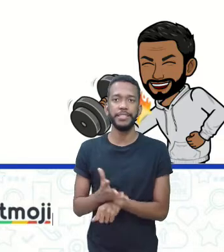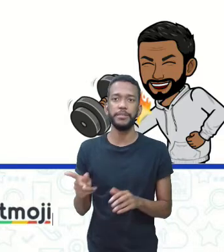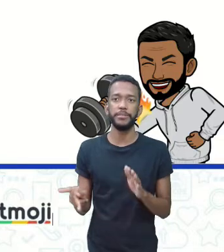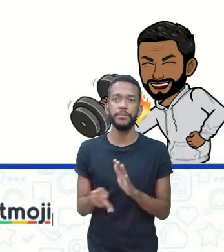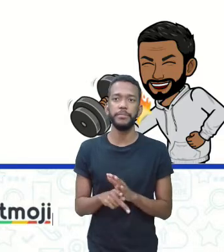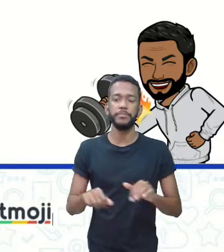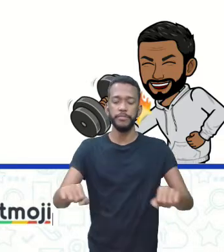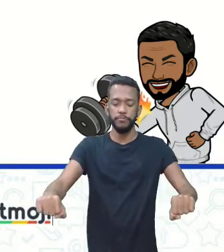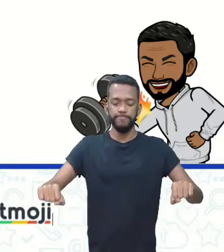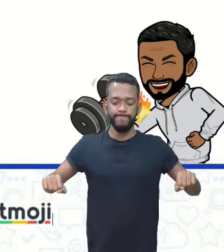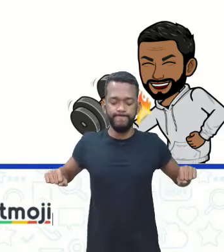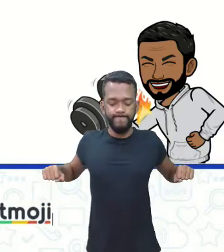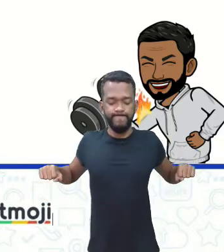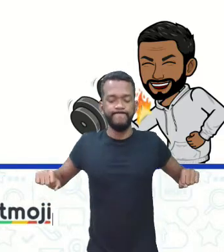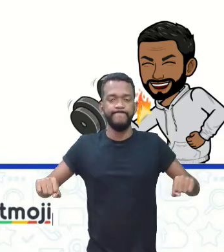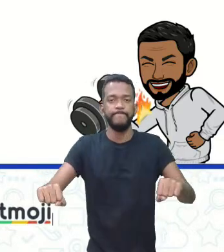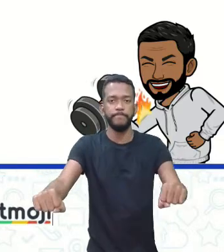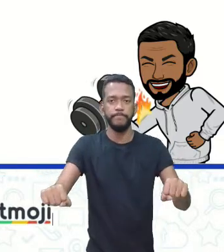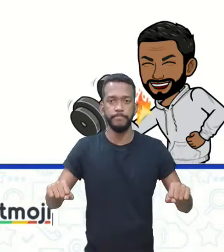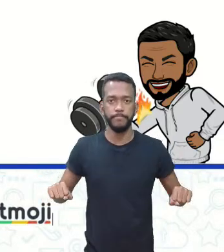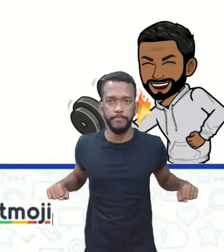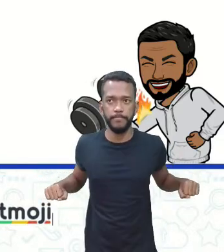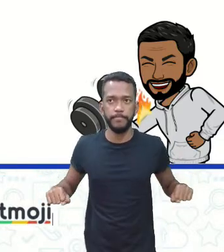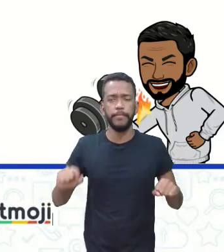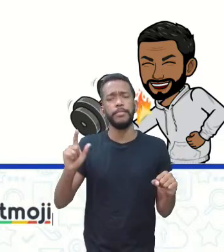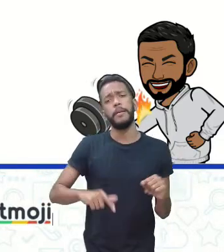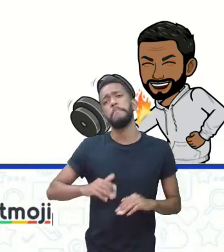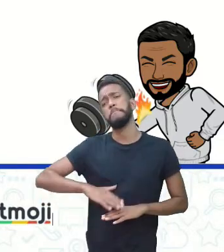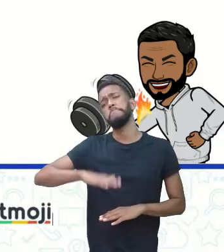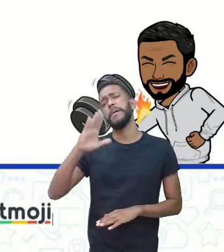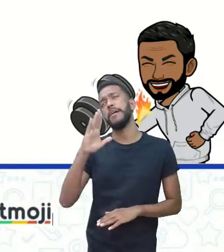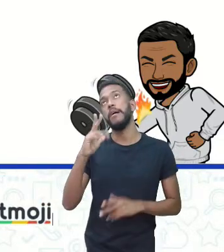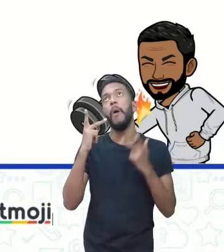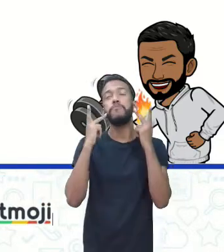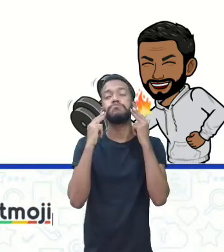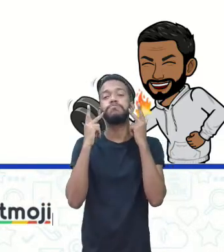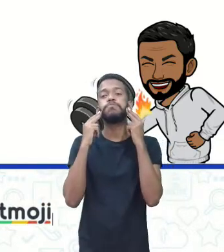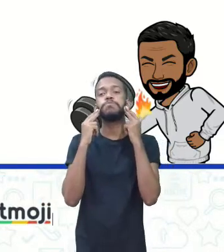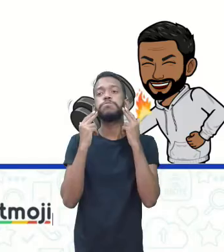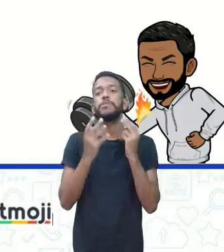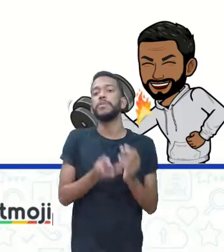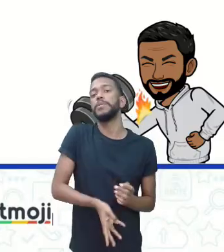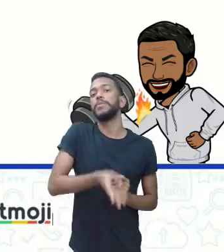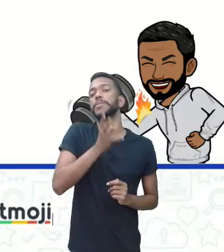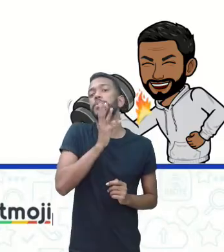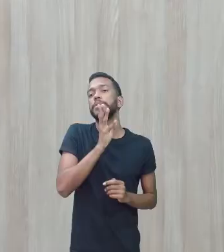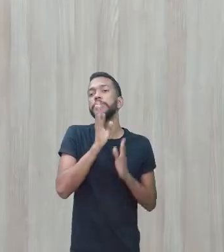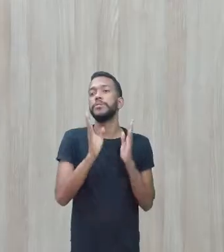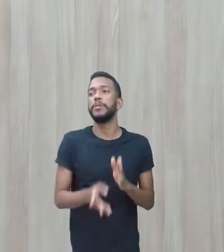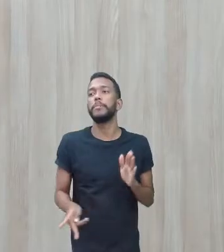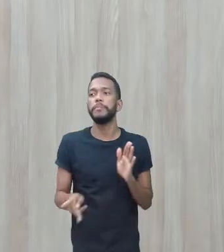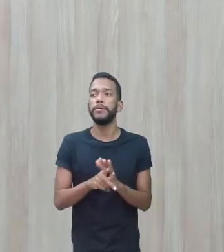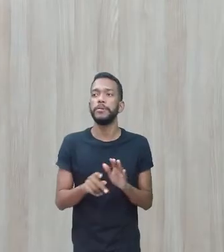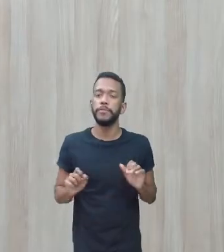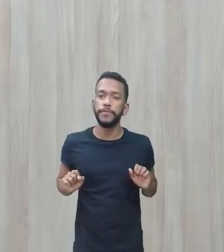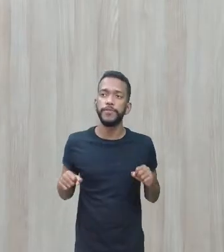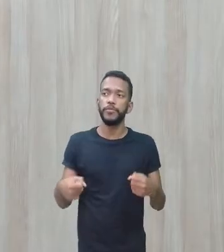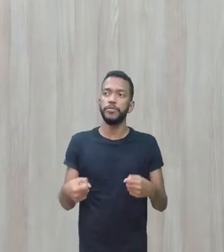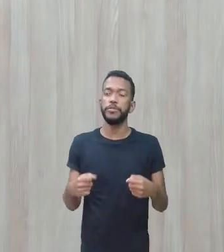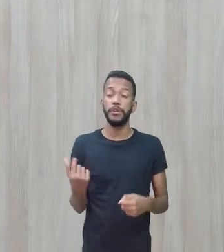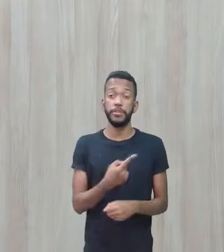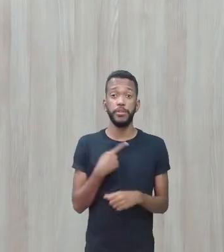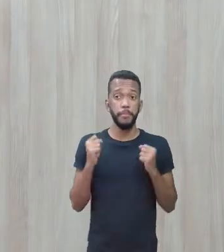exercício na musculação, que é um dos exercícios mais comuns, né, mais conhecidos, que são os exercícios de força. E aí a gente